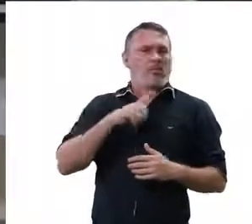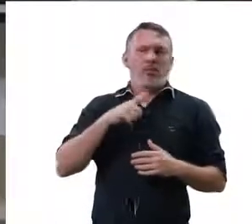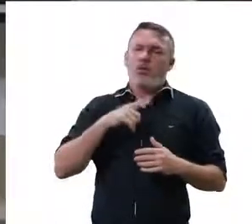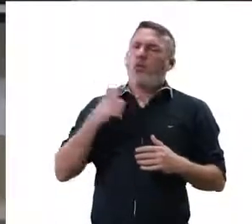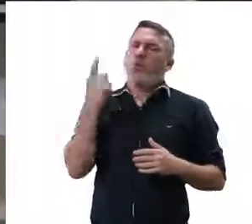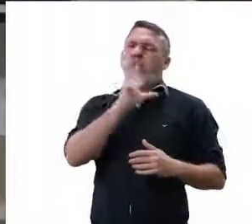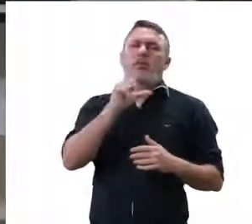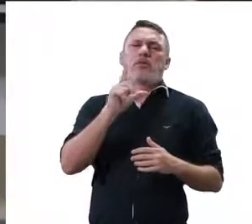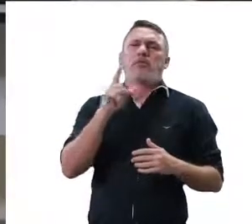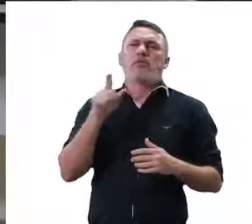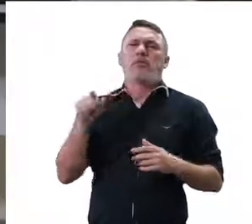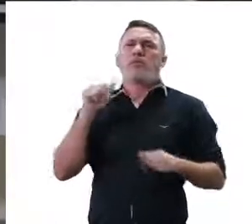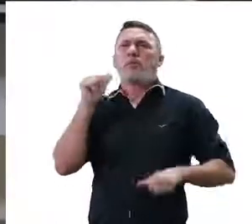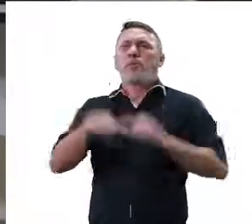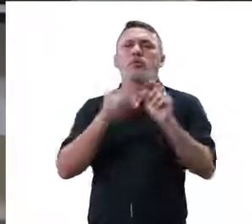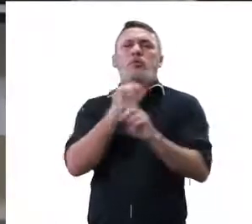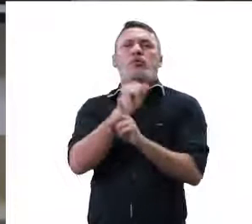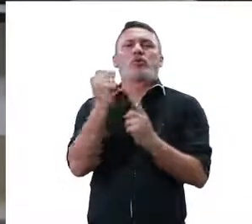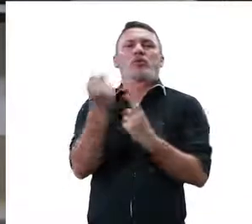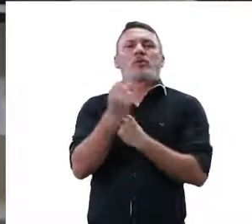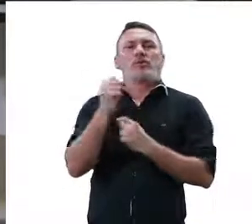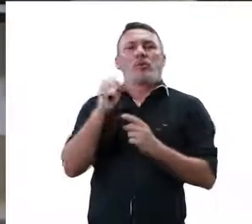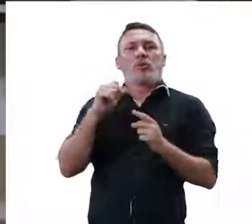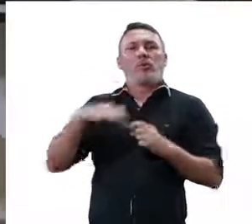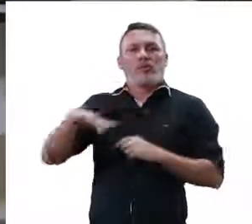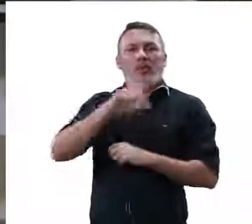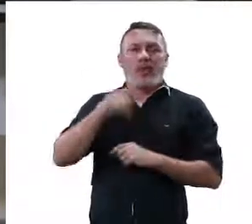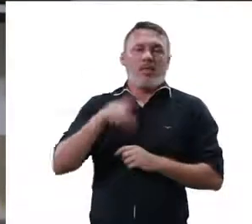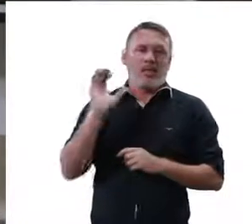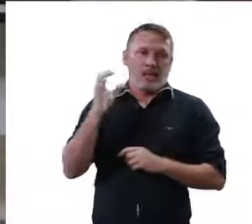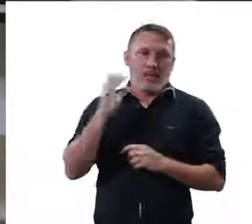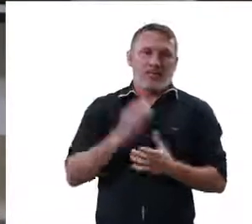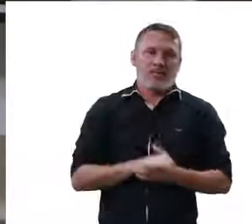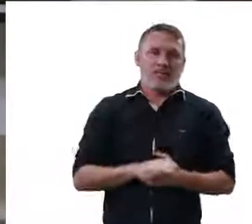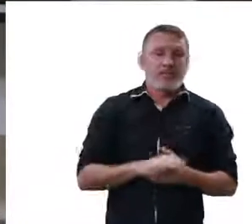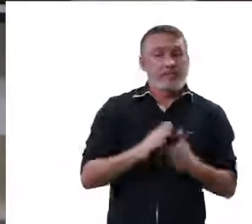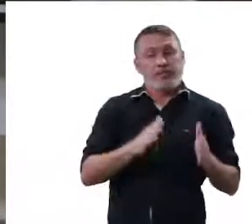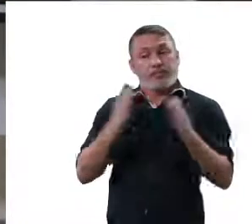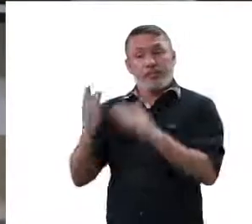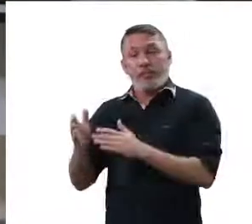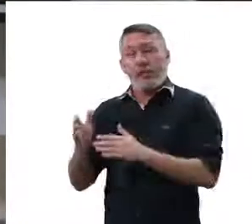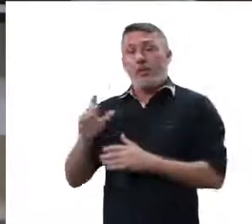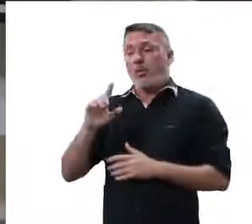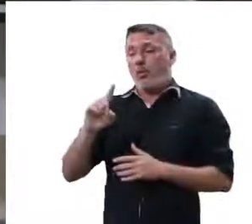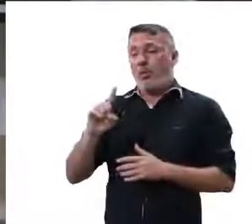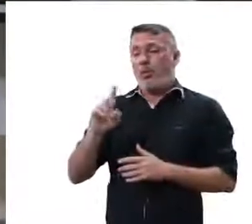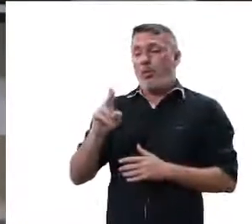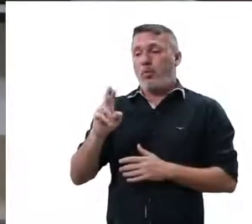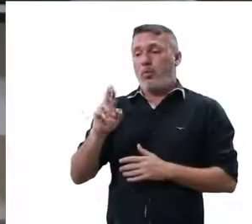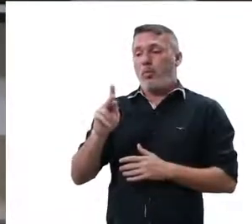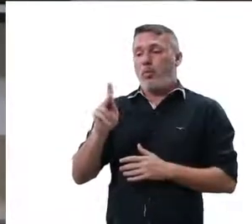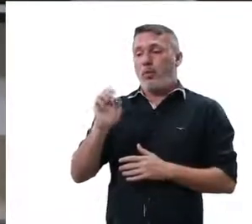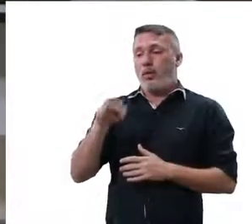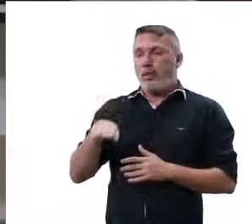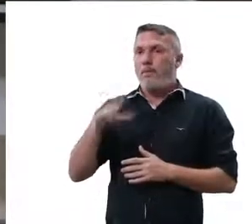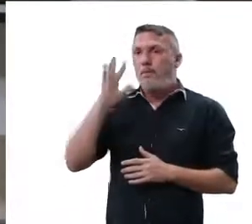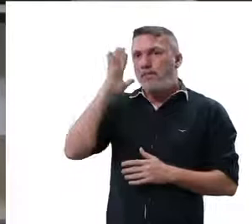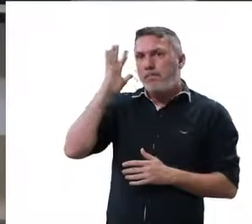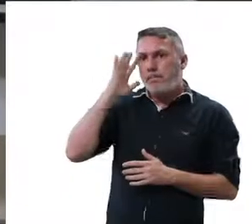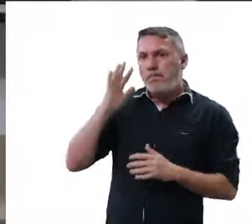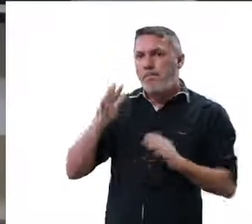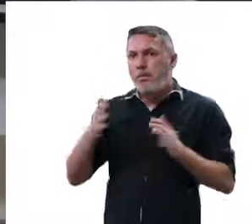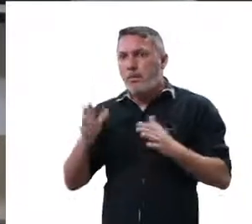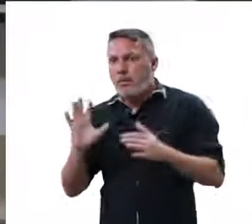O Comte está lá transformando a sociologia numa ciência. O Durkheim pensa mais ou menos da mesma